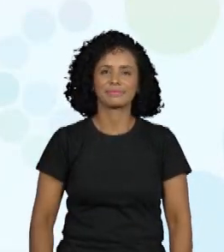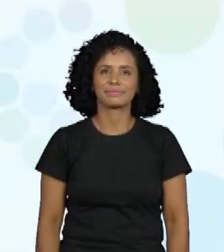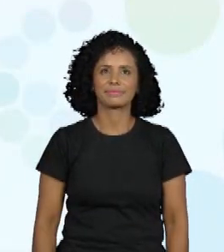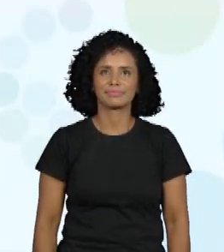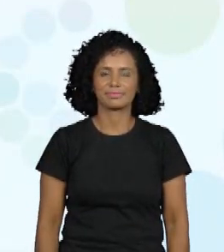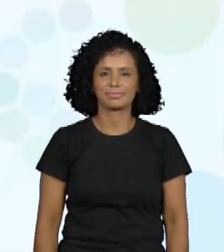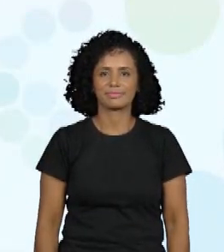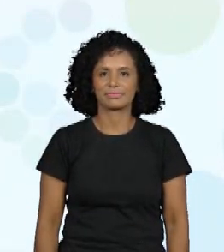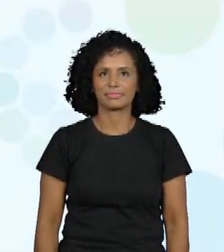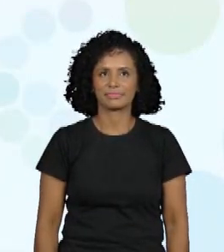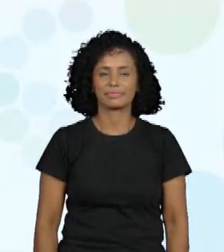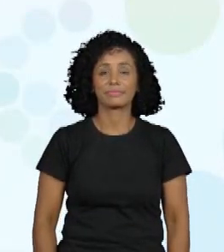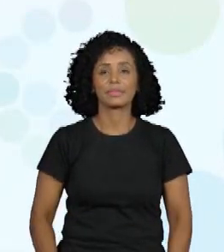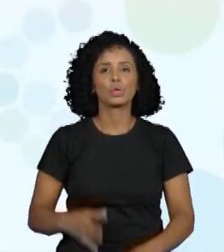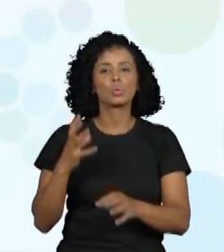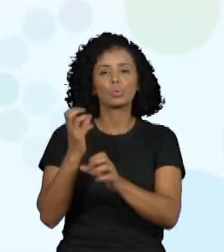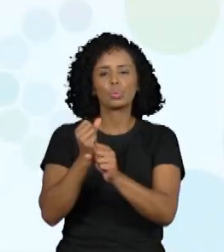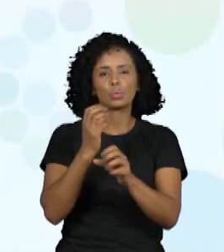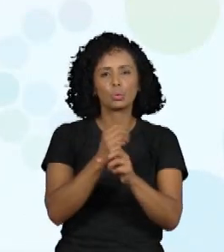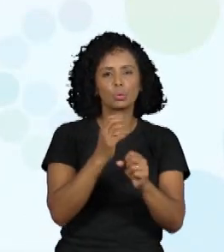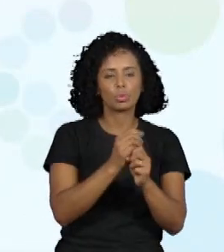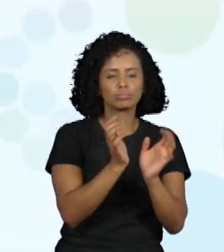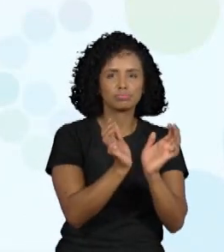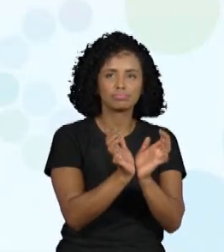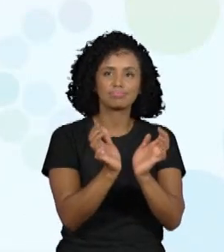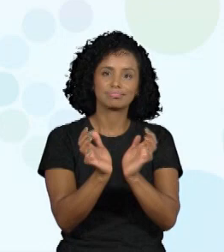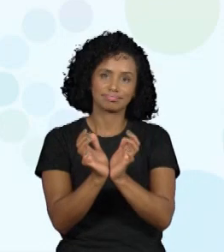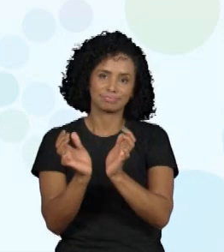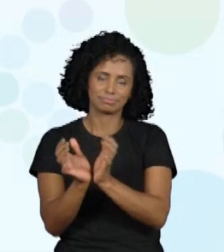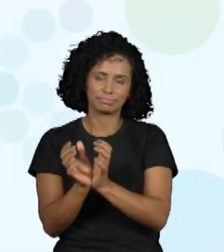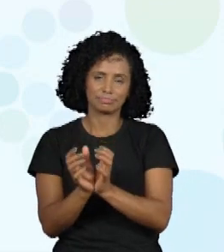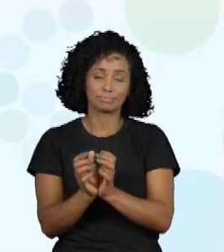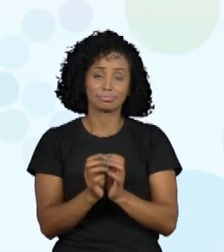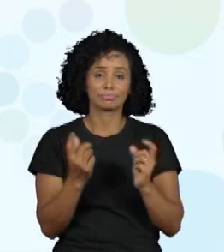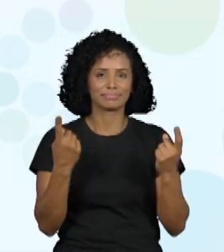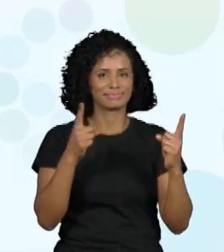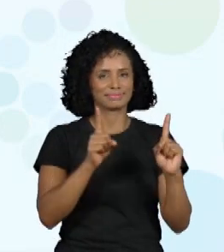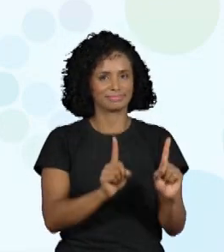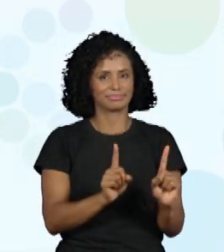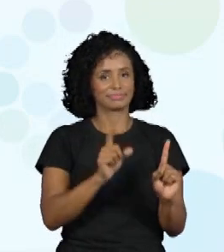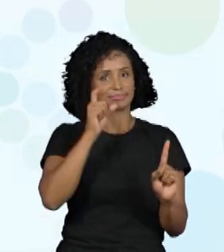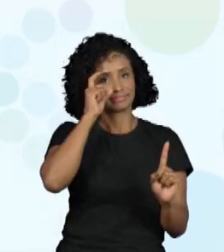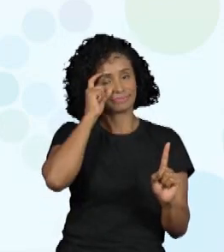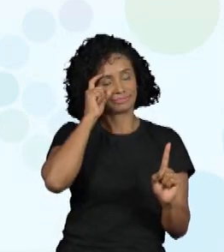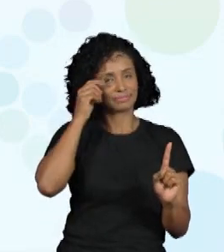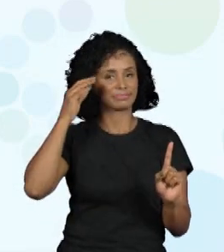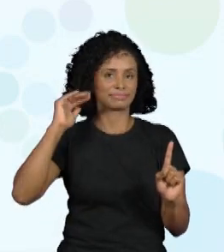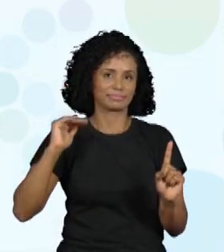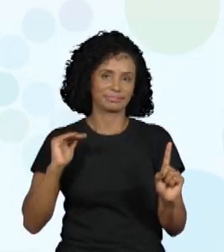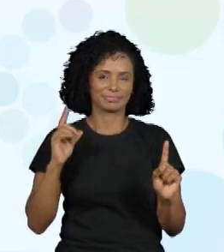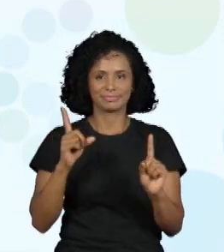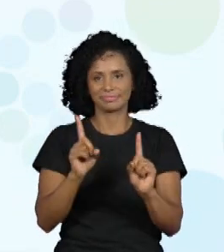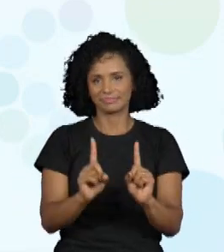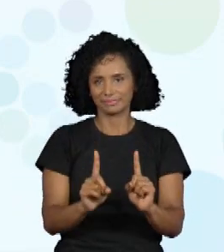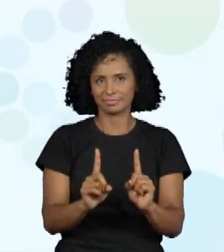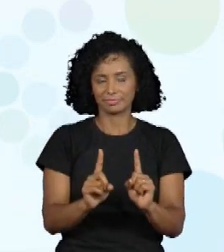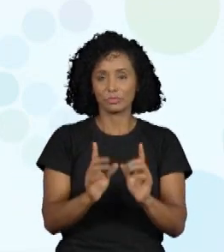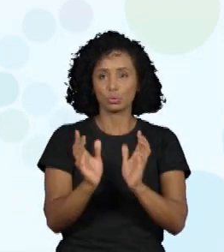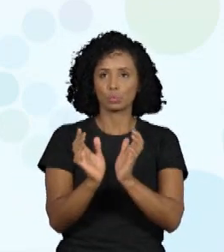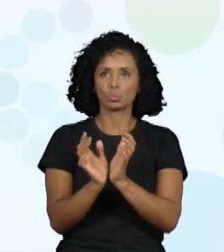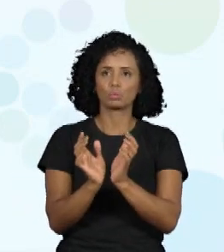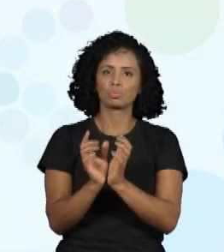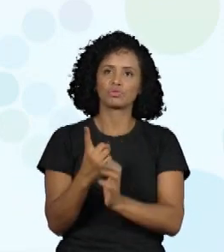Contar e agrupar. Cá estamos nós, Progenô e Projoyce. Grupos de